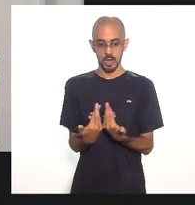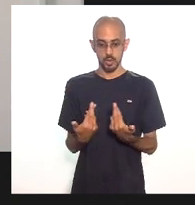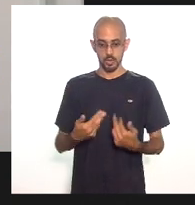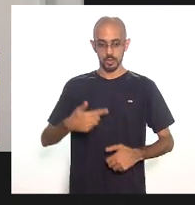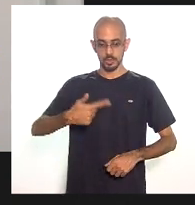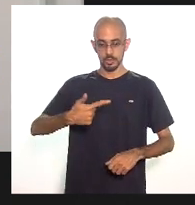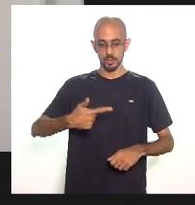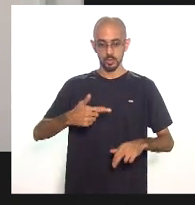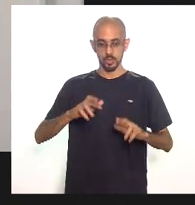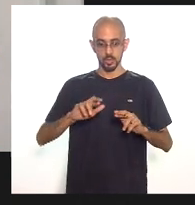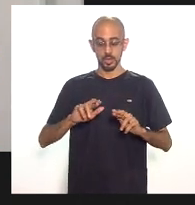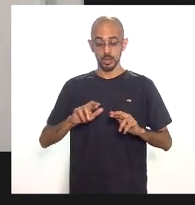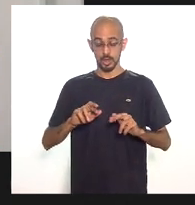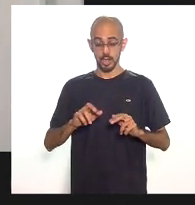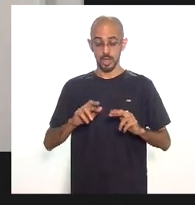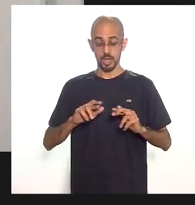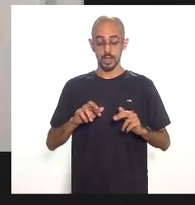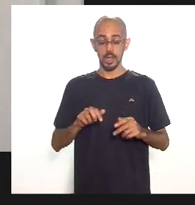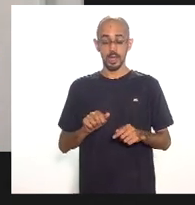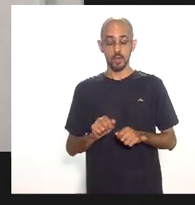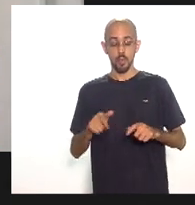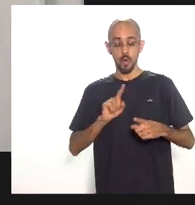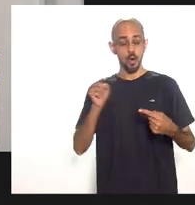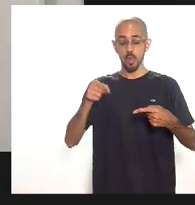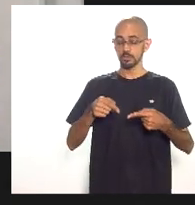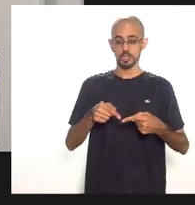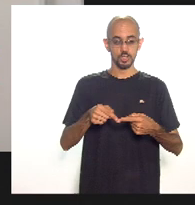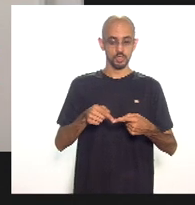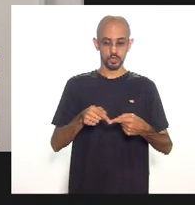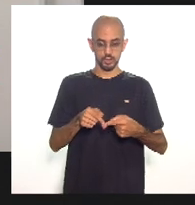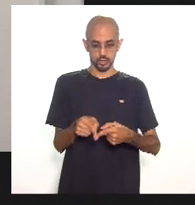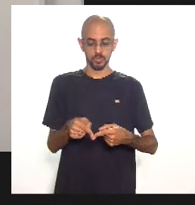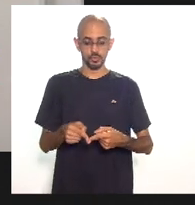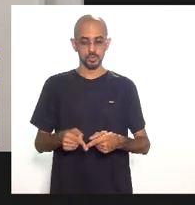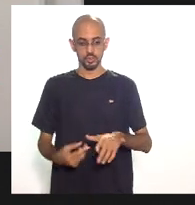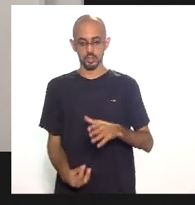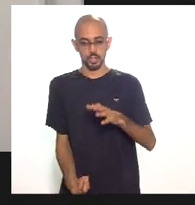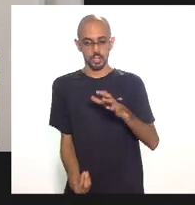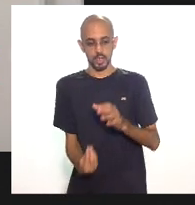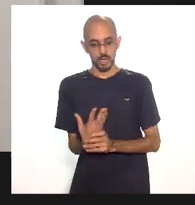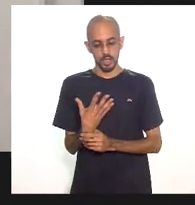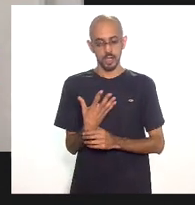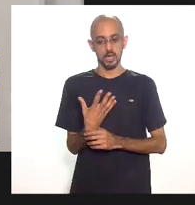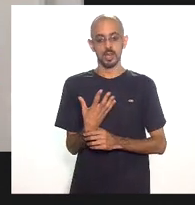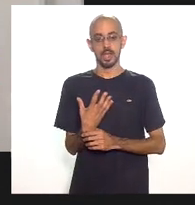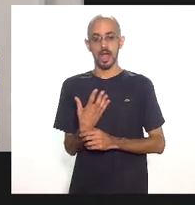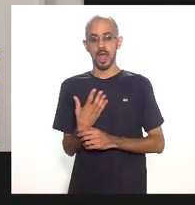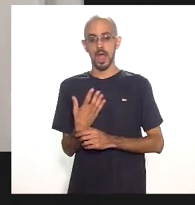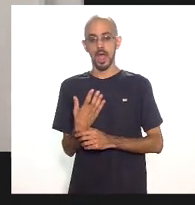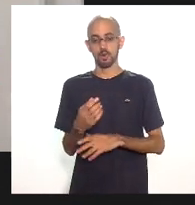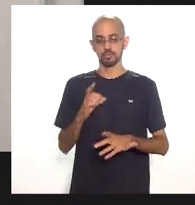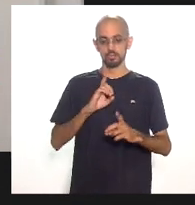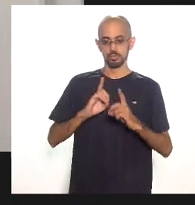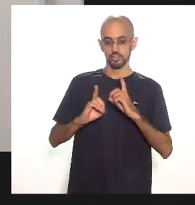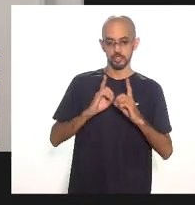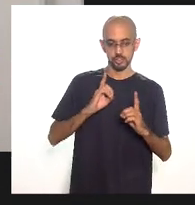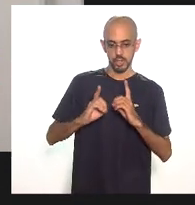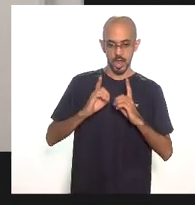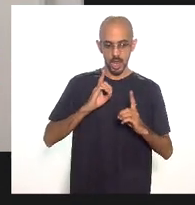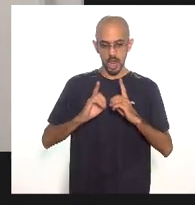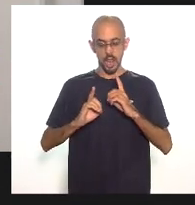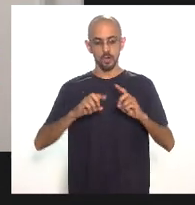ordinária com o objetivo de estabelecer um diálogo